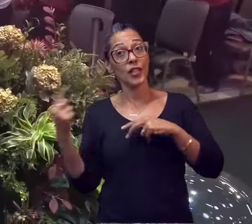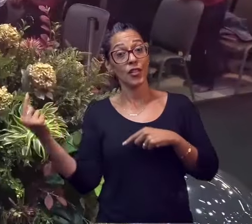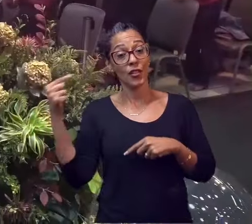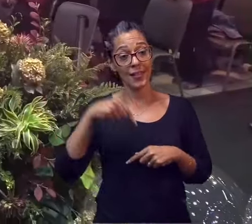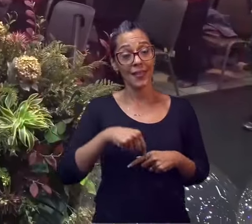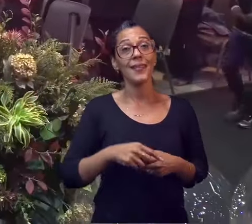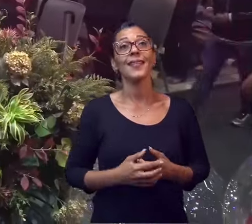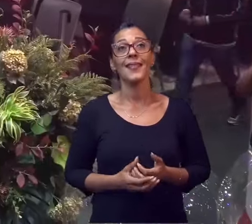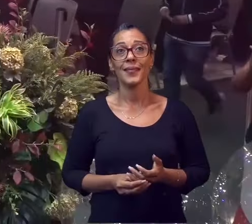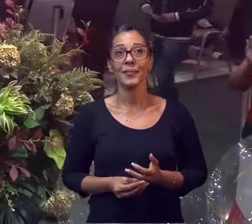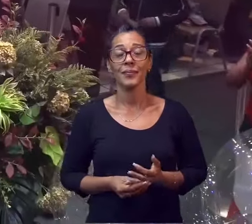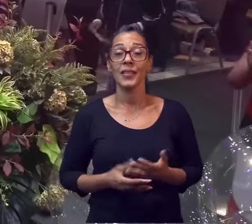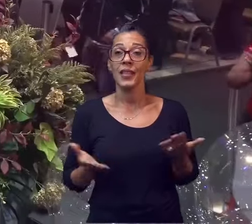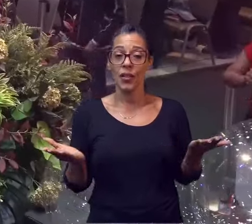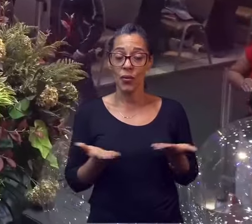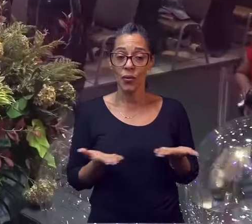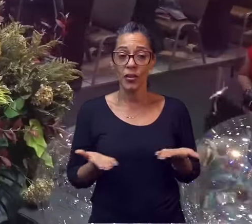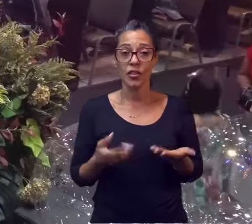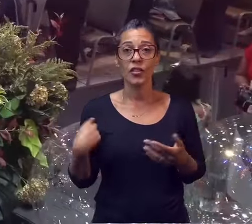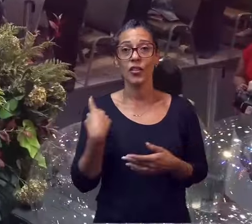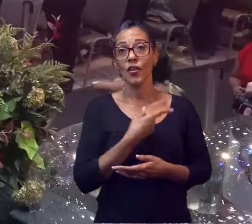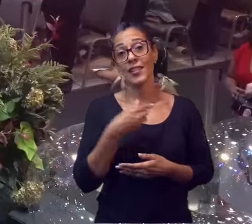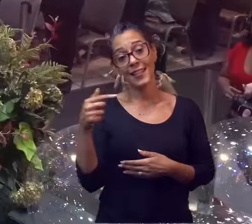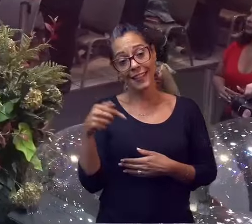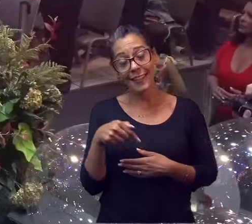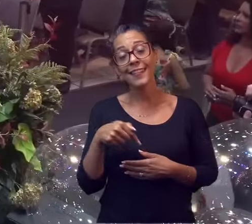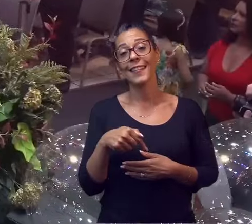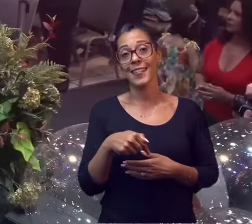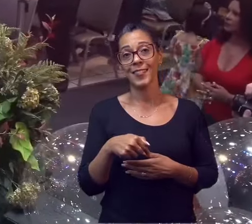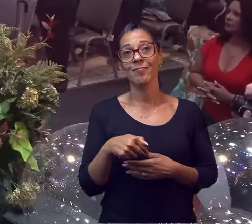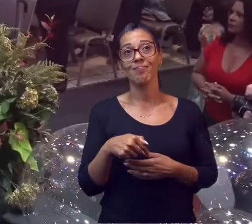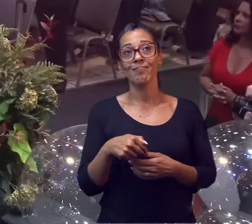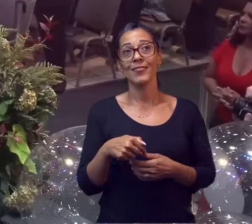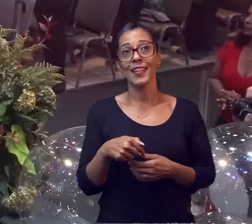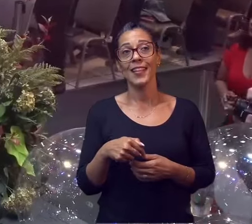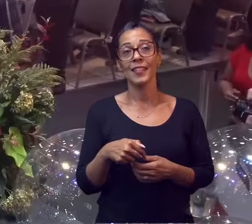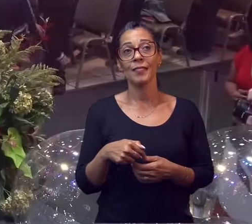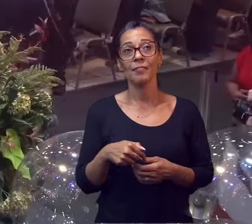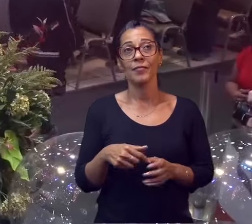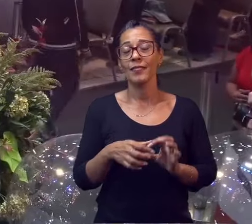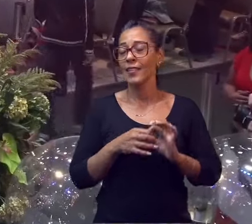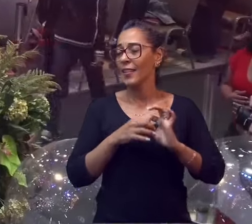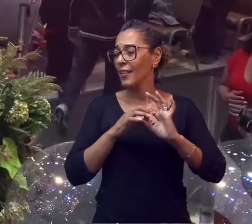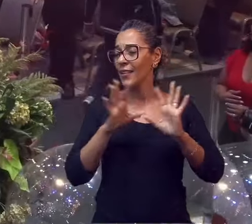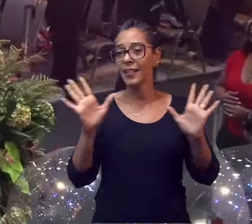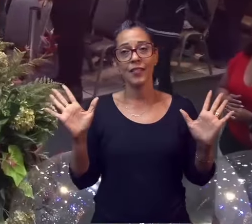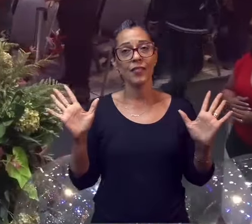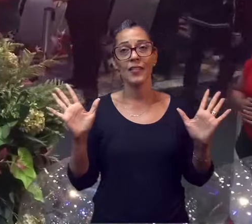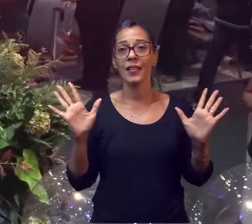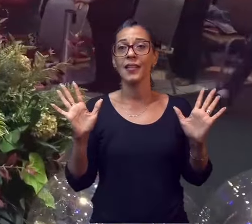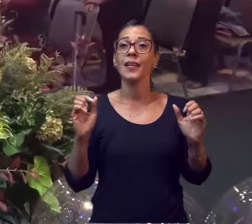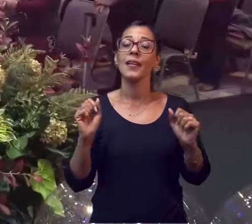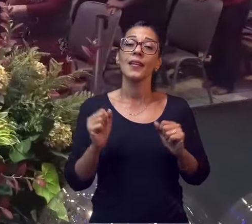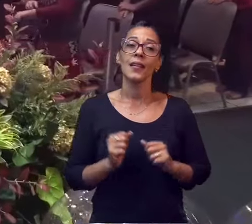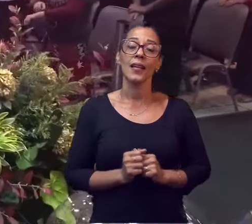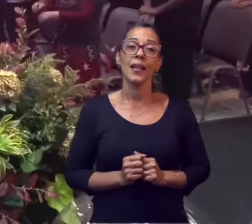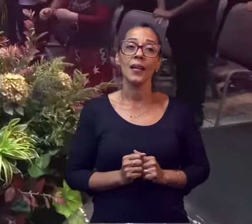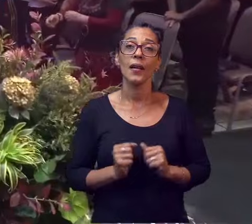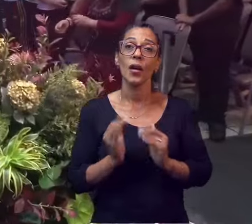E hoje nós estamos aqui com toda liberdade para louvar e adorar ao senhor